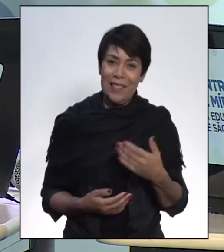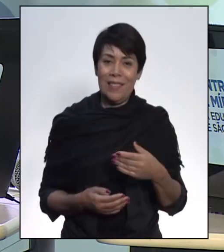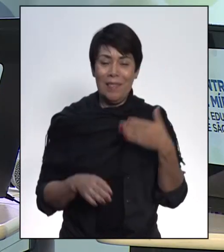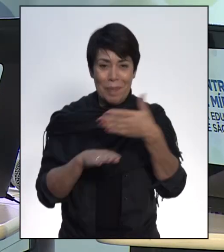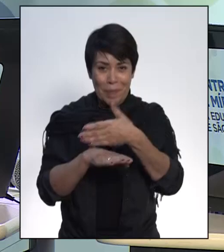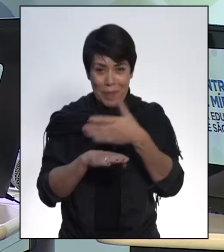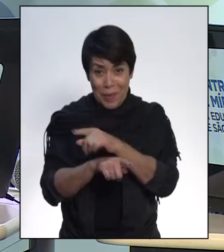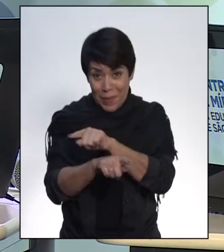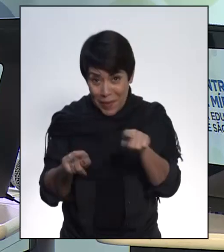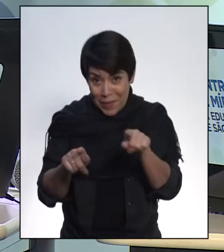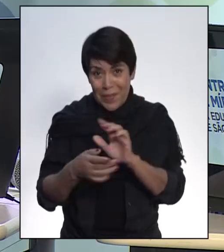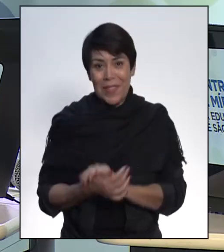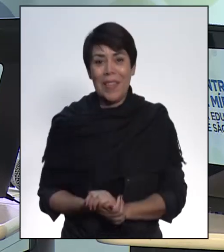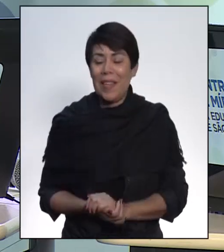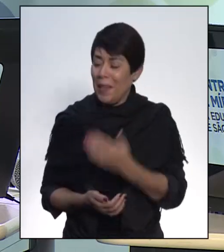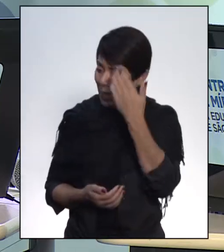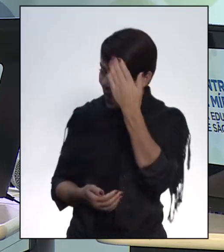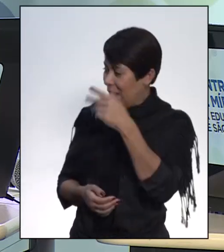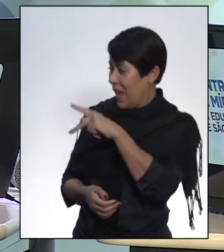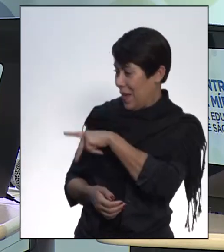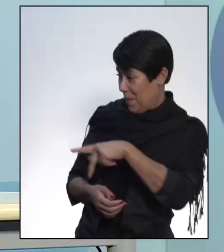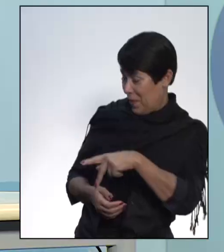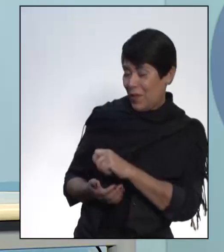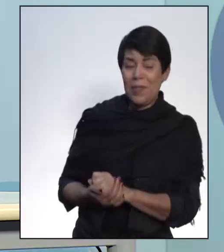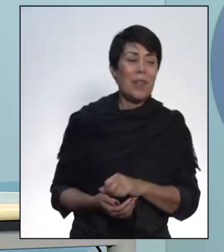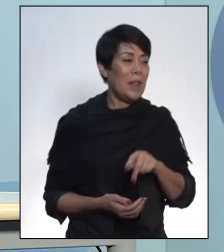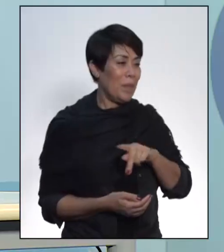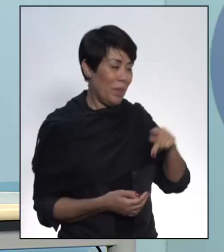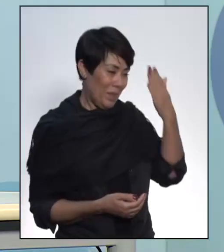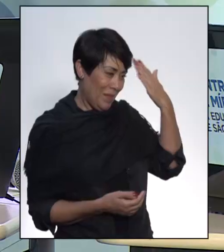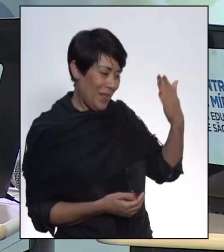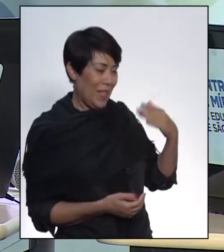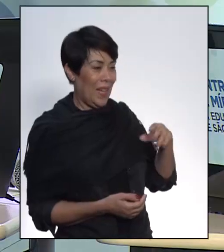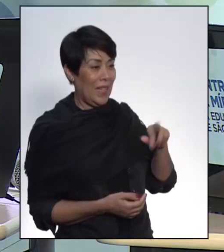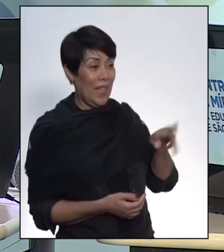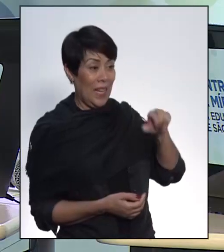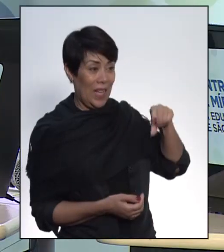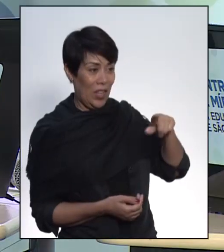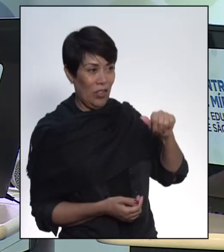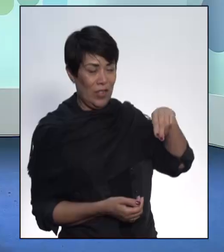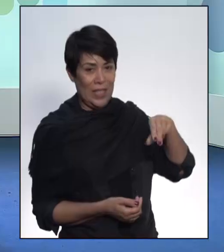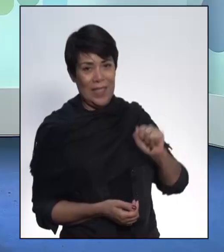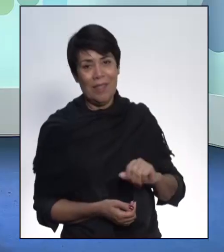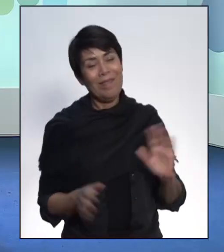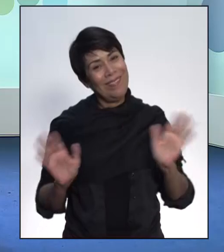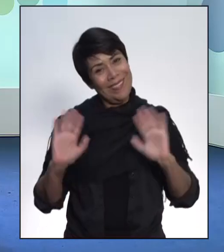pela participação de todos. Obrigada, professora Simone. Obrigada, Regiane. E até a próxima.